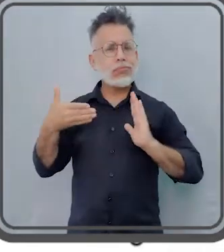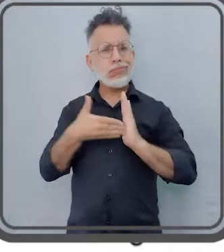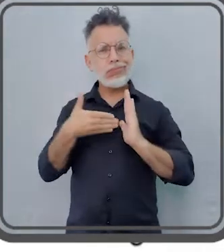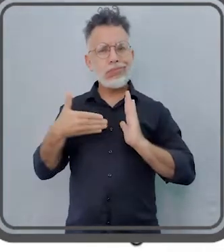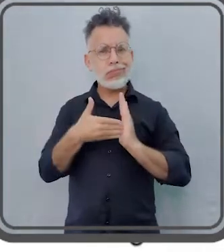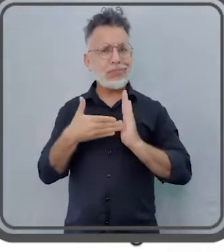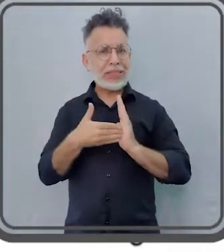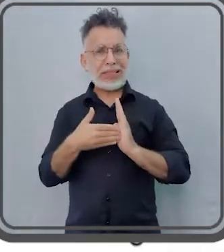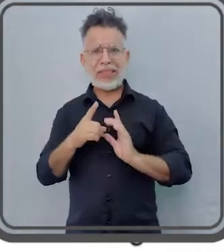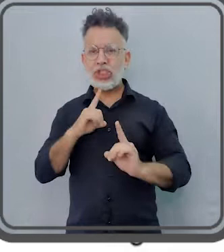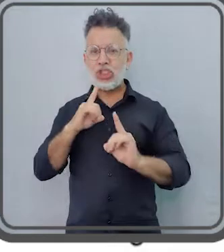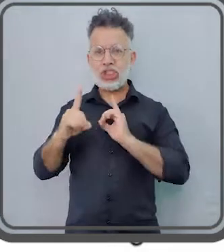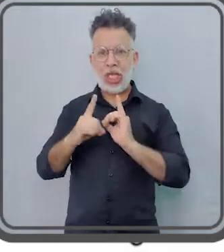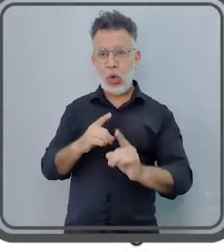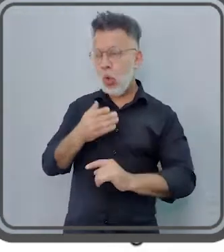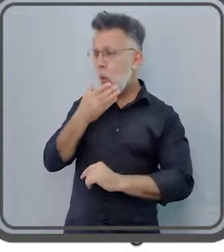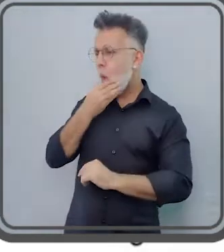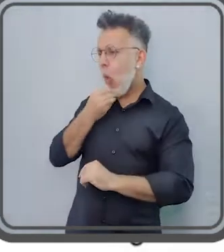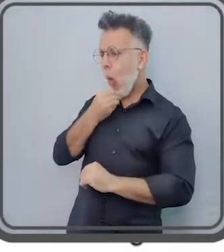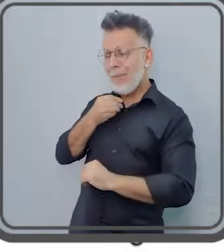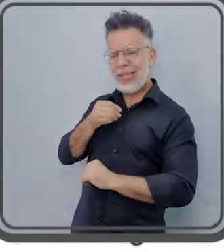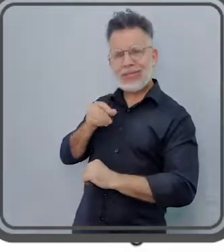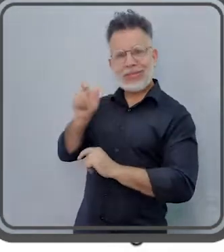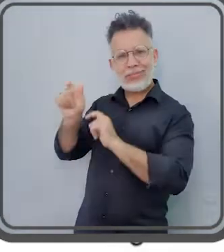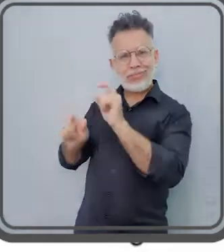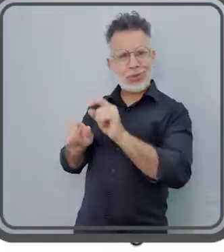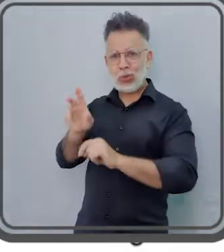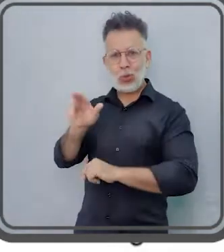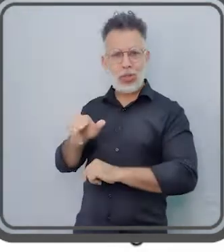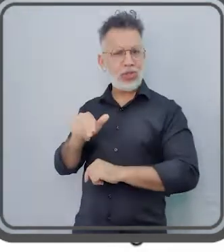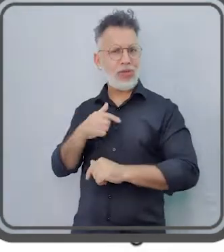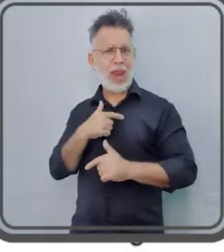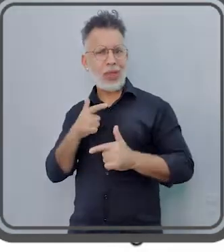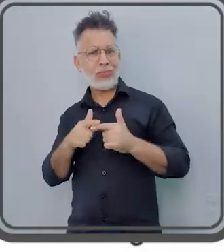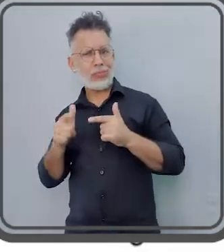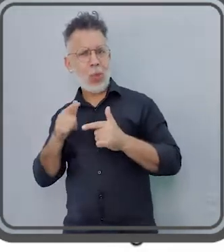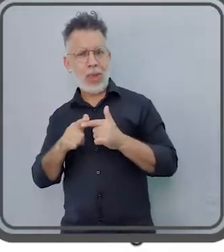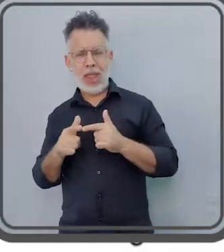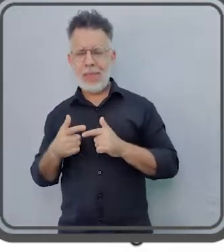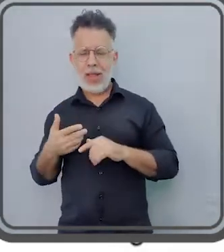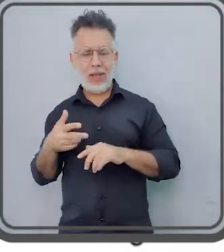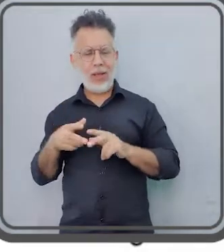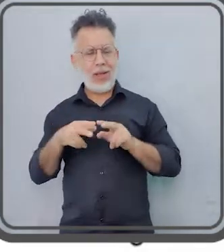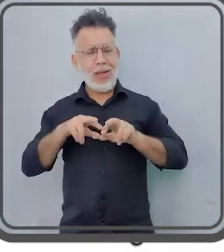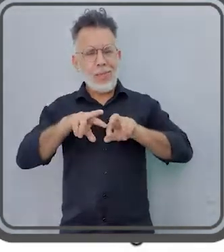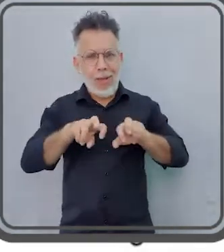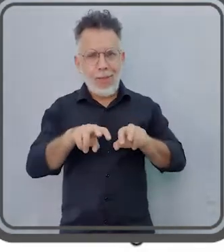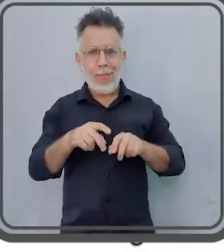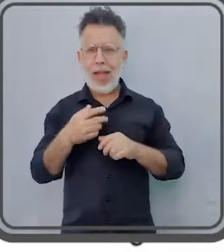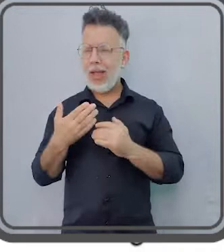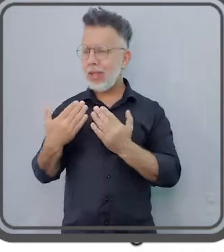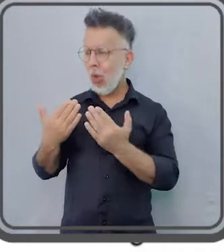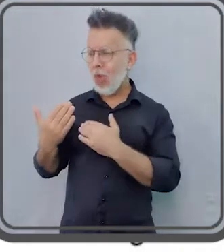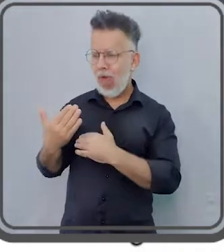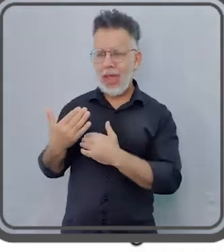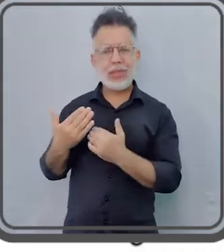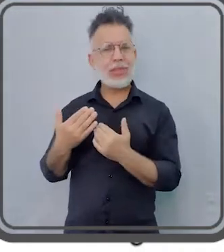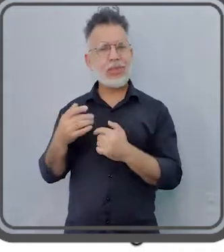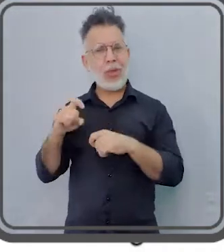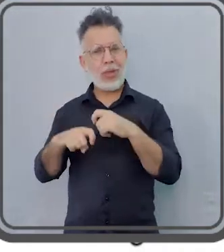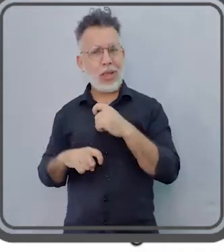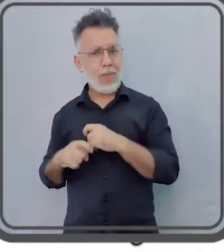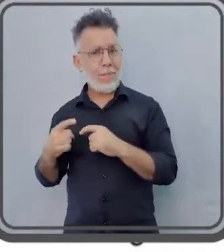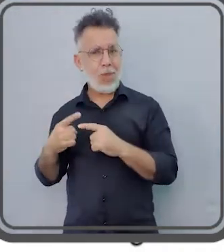de diálogo? Os homens nunca tiveram nenhuma dificuldade de explorar essas questões sexuais em rodas de